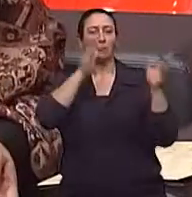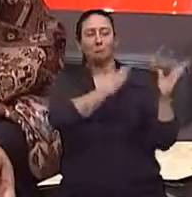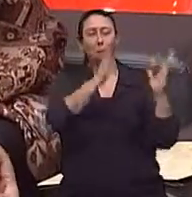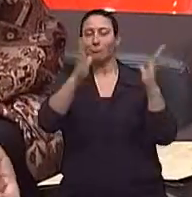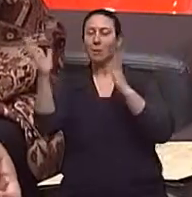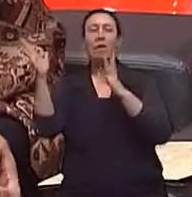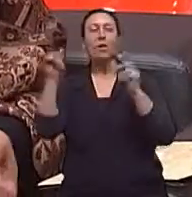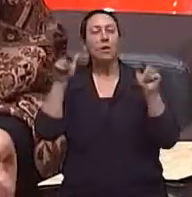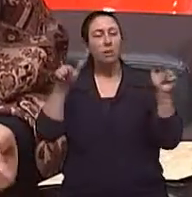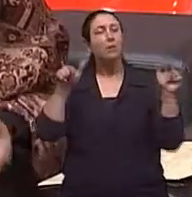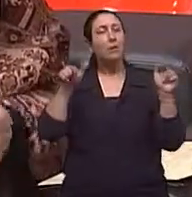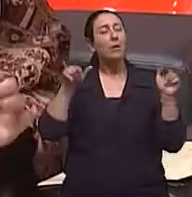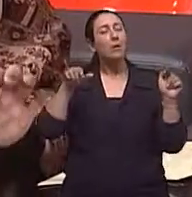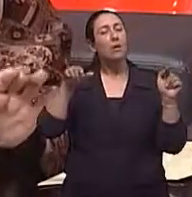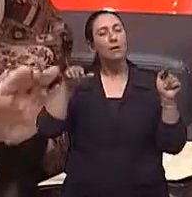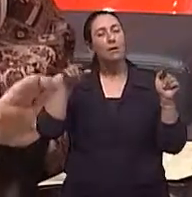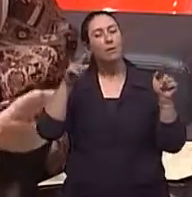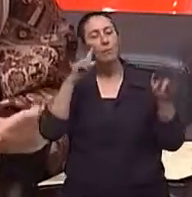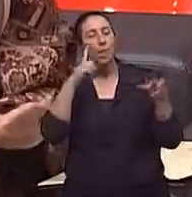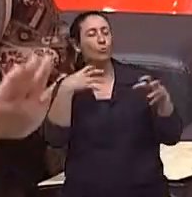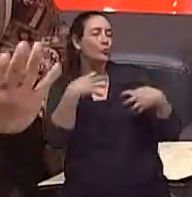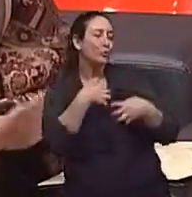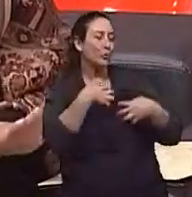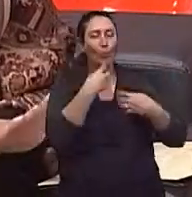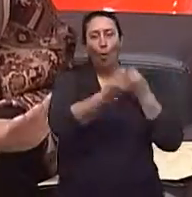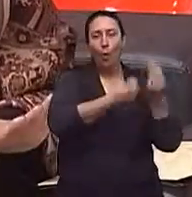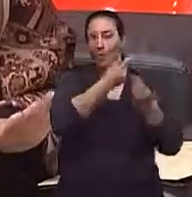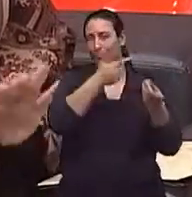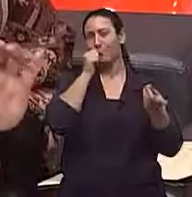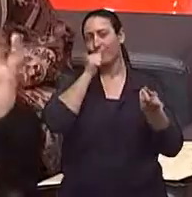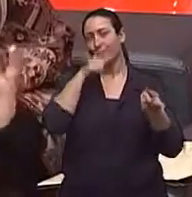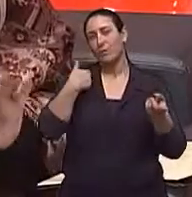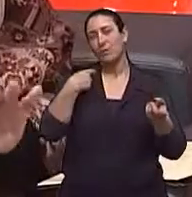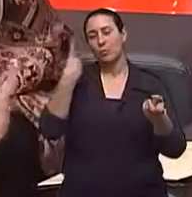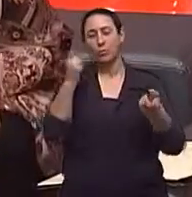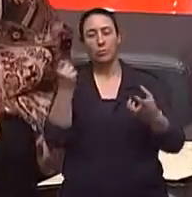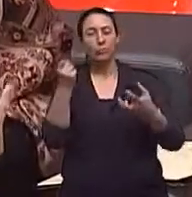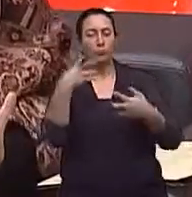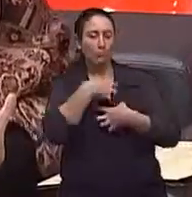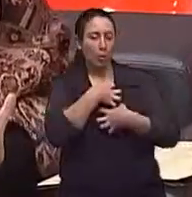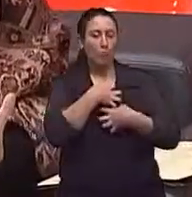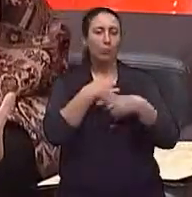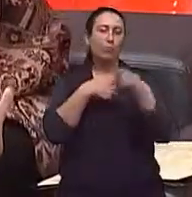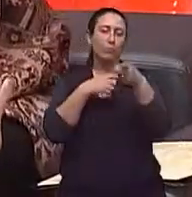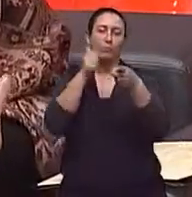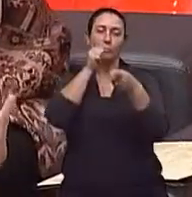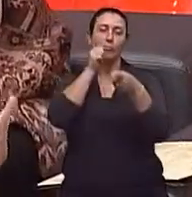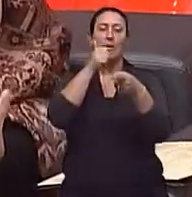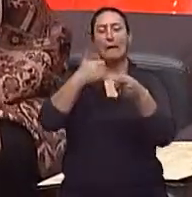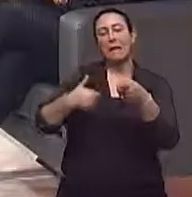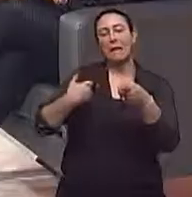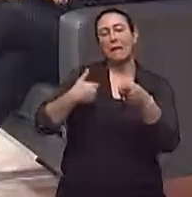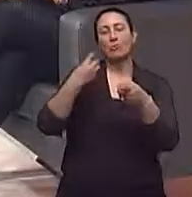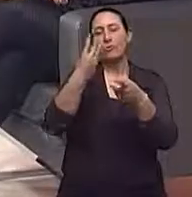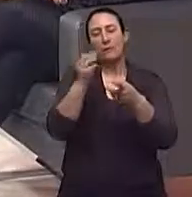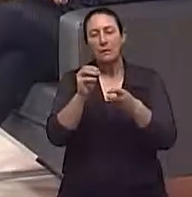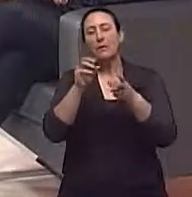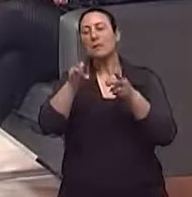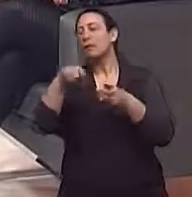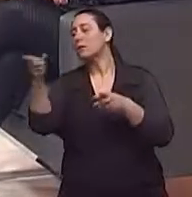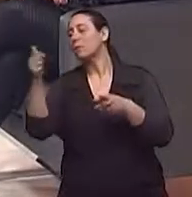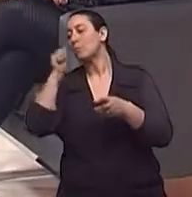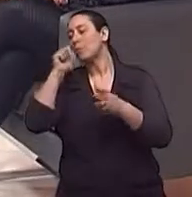aí com relação à questão de gênero que vai acometer meninas de uma forma diferente mulheres né de meia-idade de outra forma e